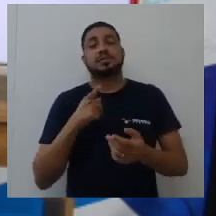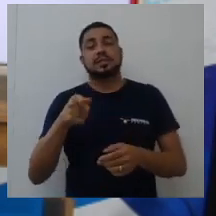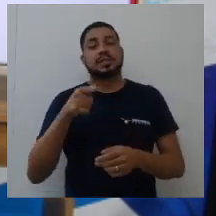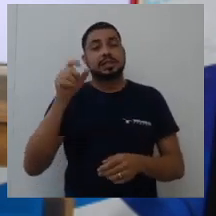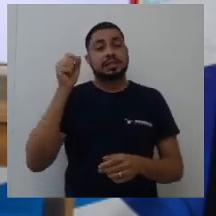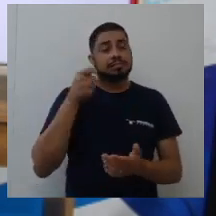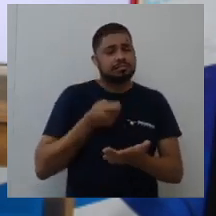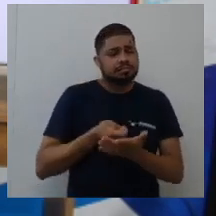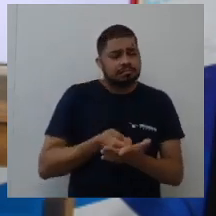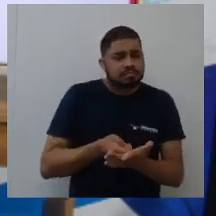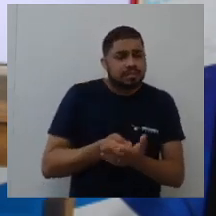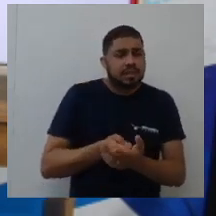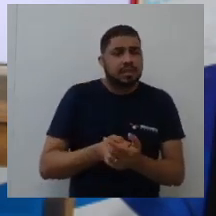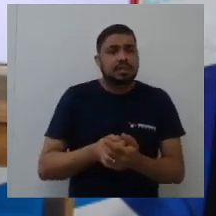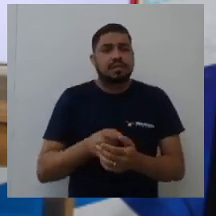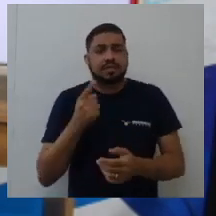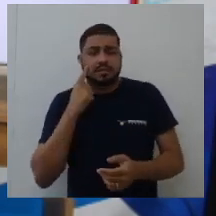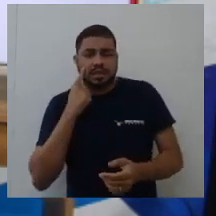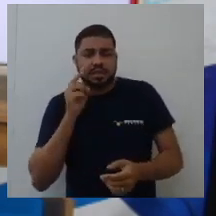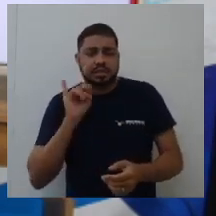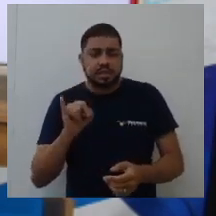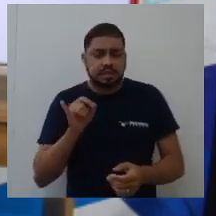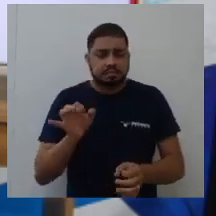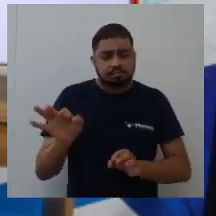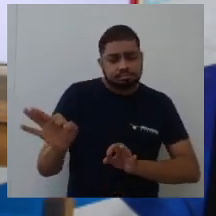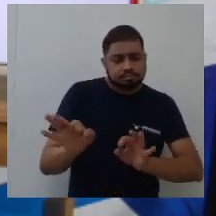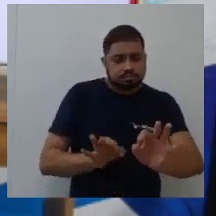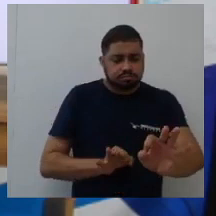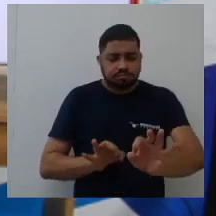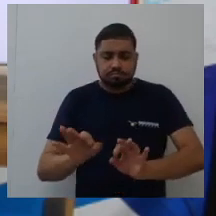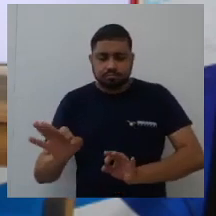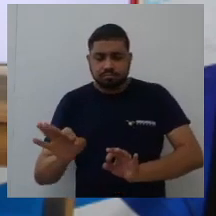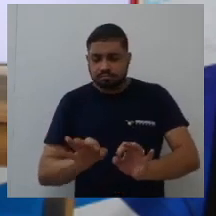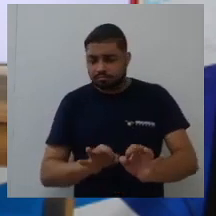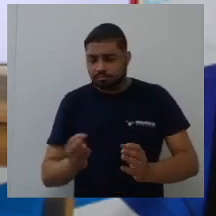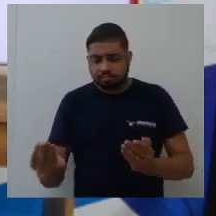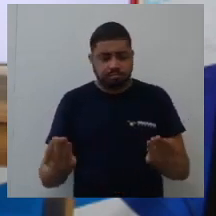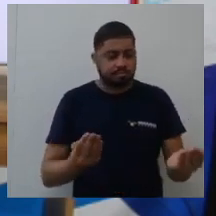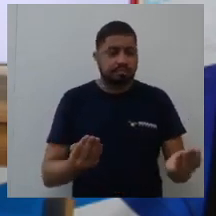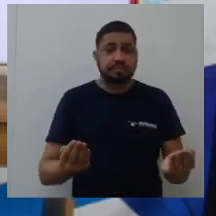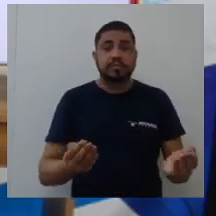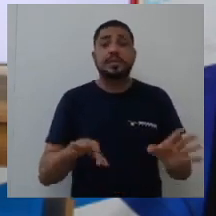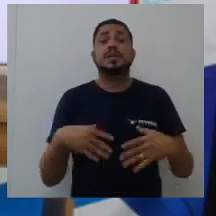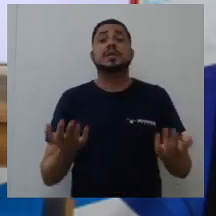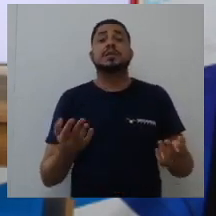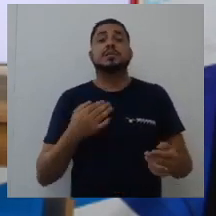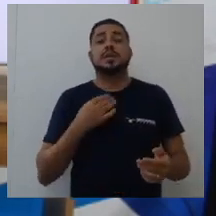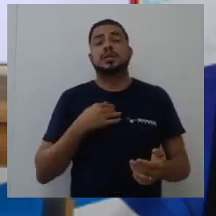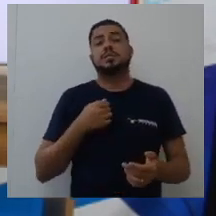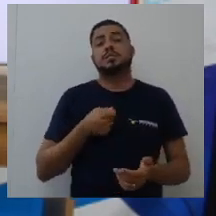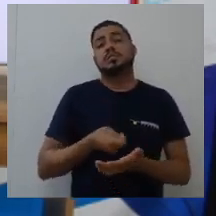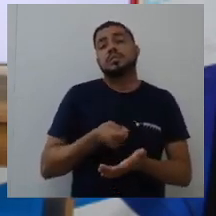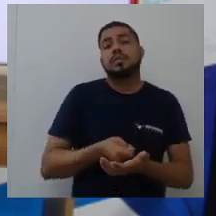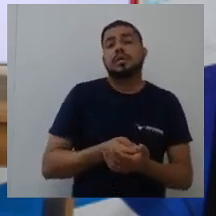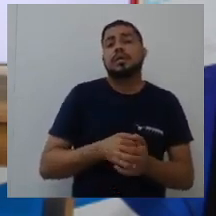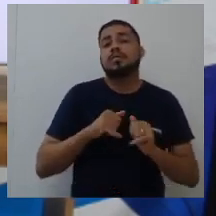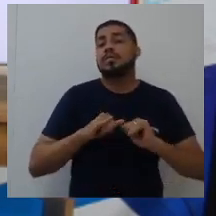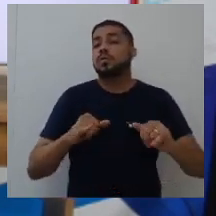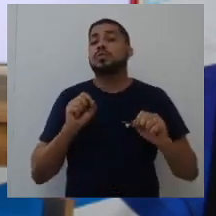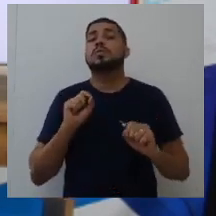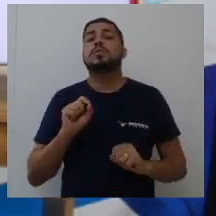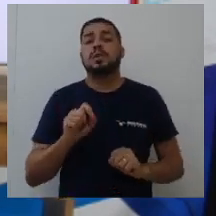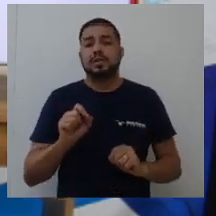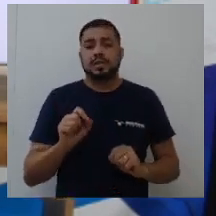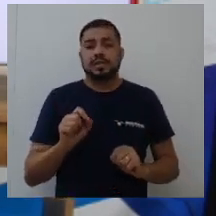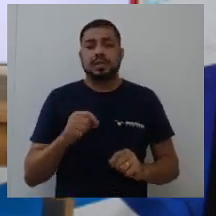ver se uma coisa se ajusta com a outra, ok? Então, o que é que eu estou tentando dizer para vocês? Que quando a gente